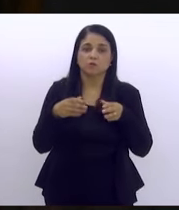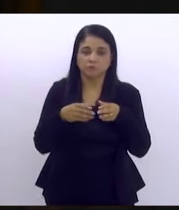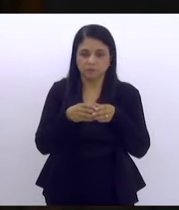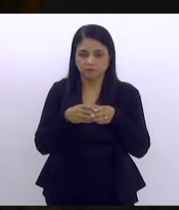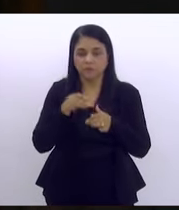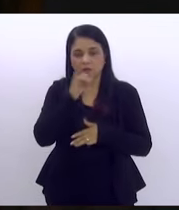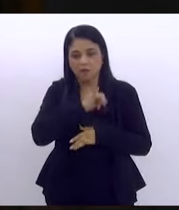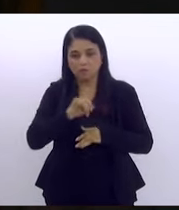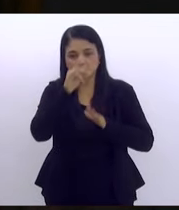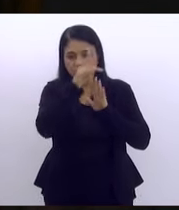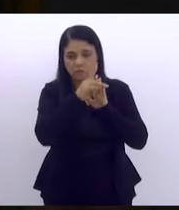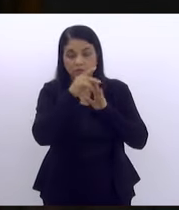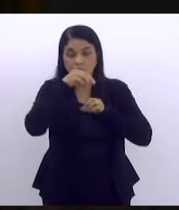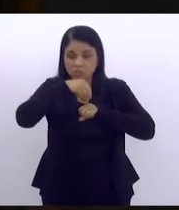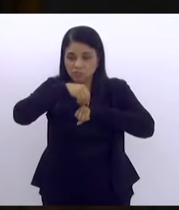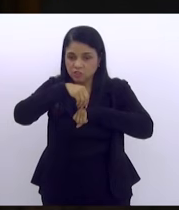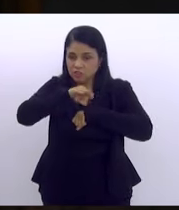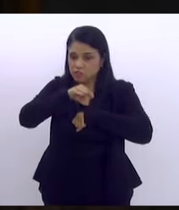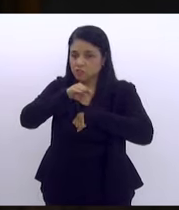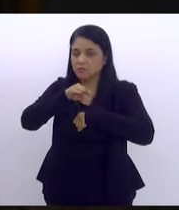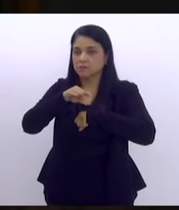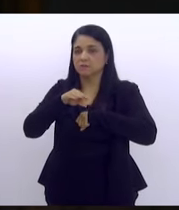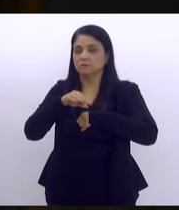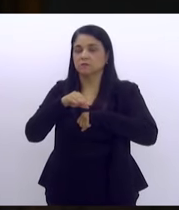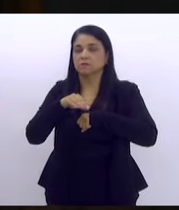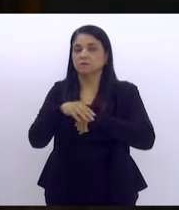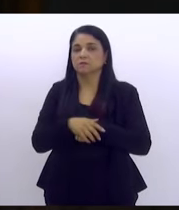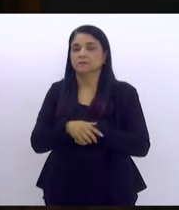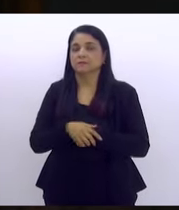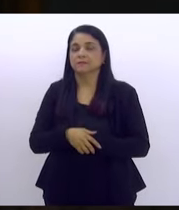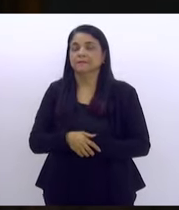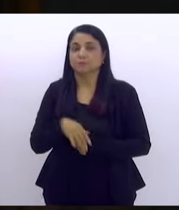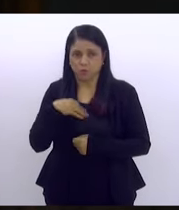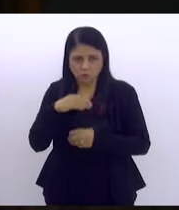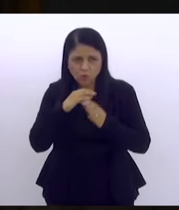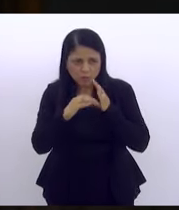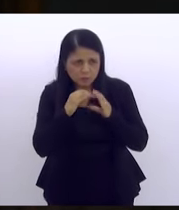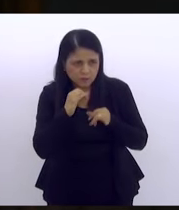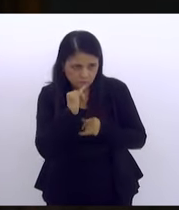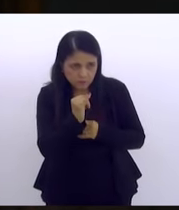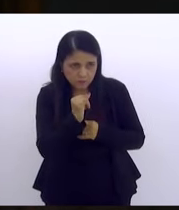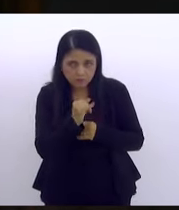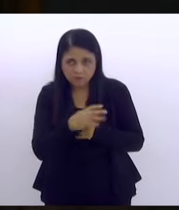comissões. Anuncio. Em discussão única... Presidente, deixa eu fazer uma comunicação, por favor.